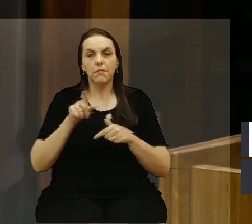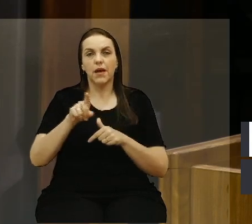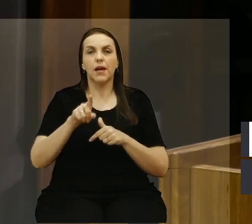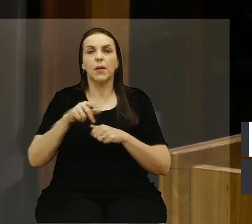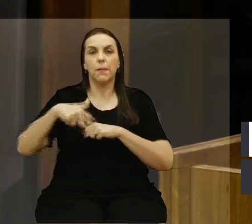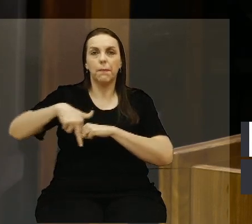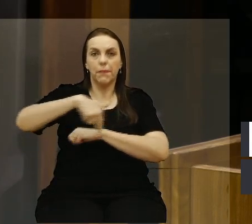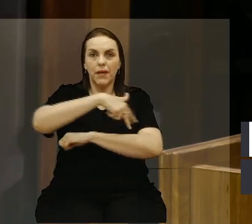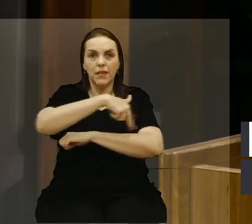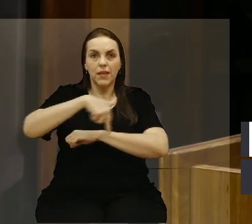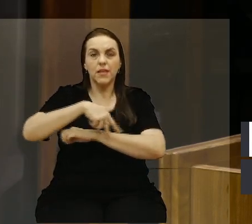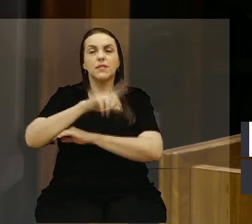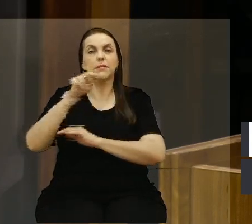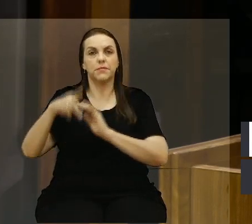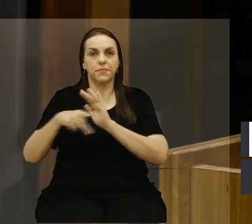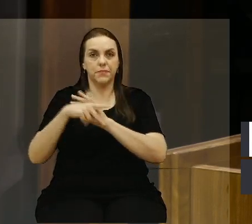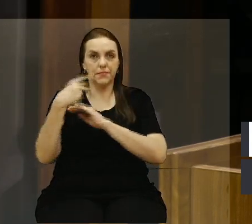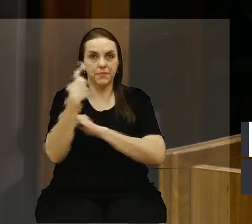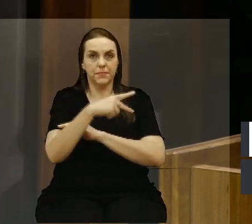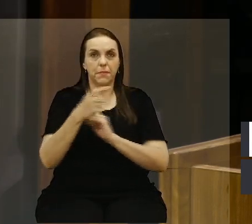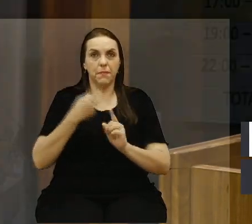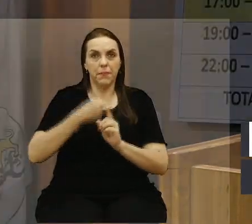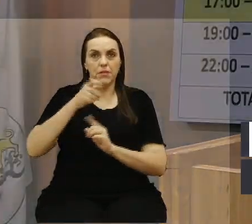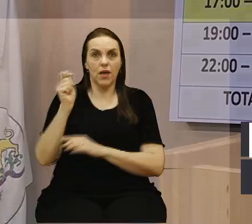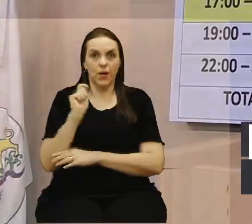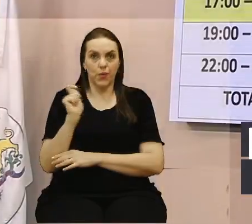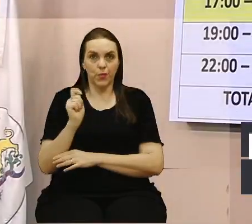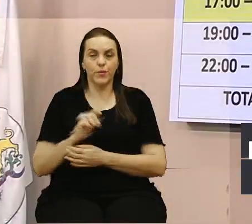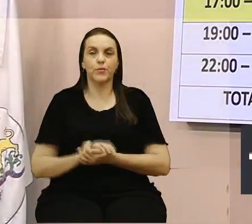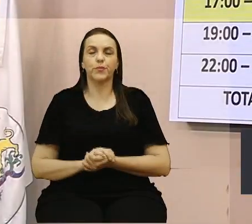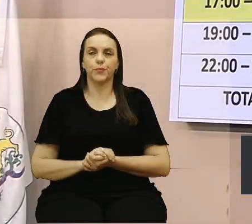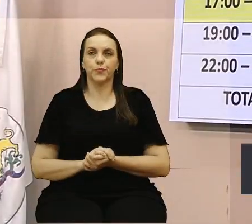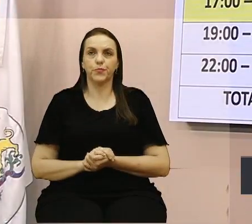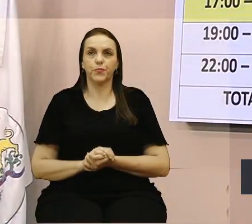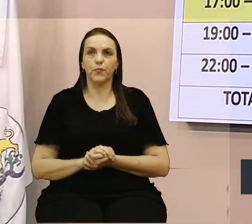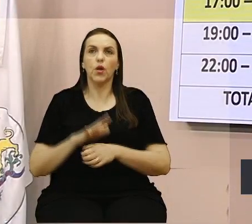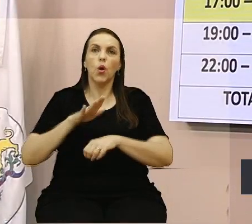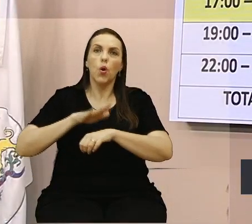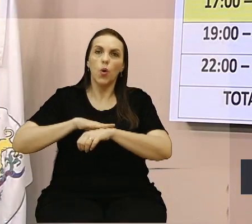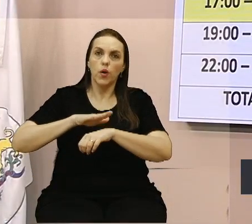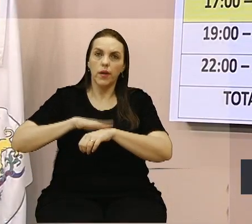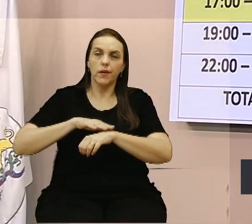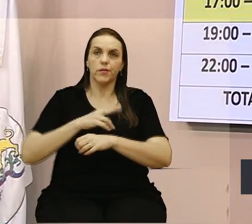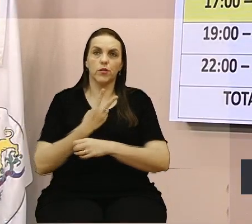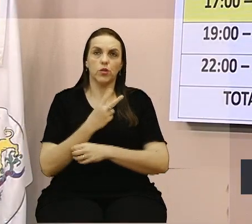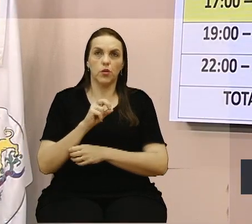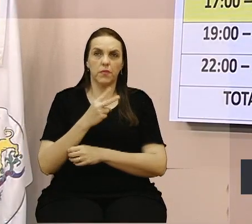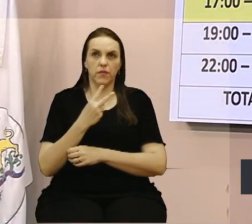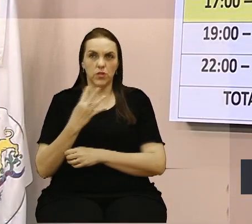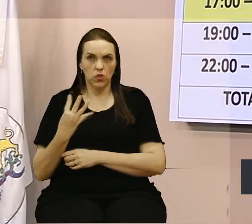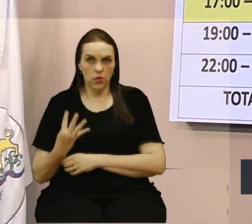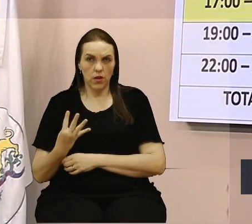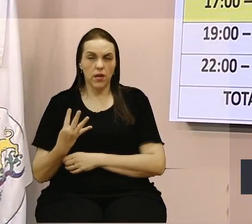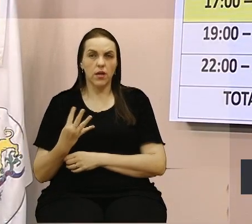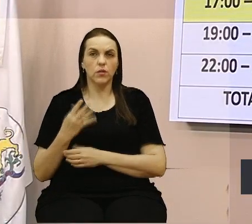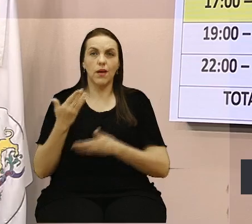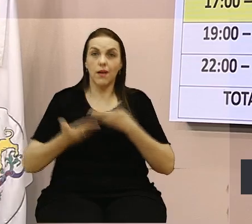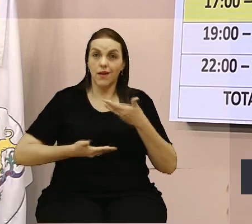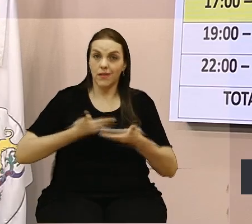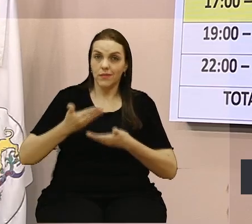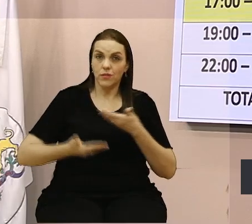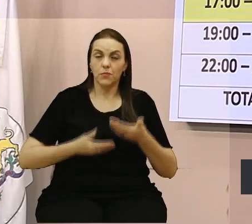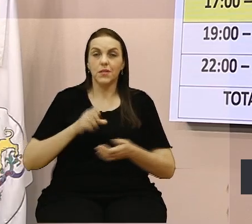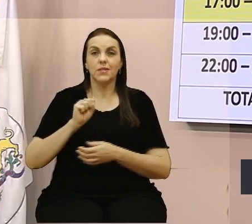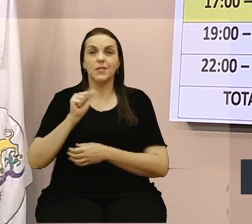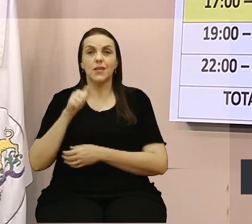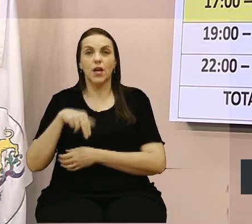pedestre em agosto. Aqui o horário que tem 2024, então, né, os atendimentos do SAMU,